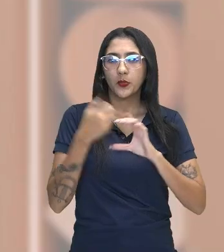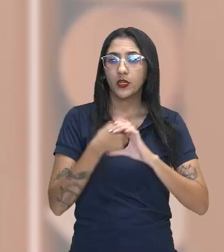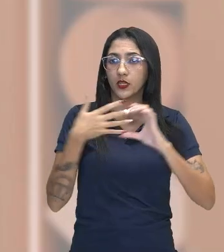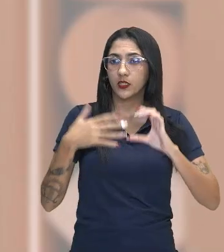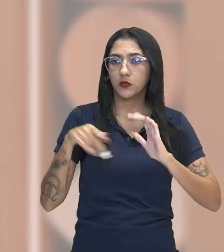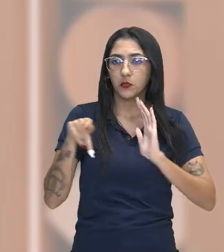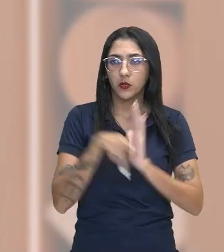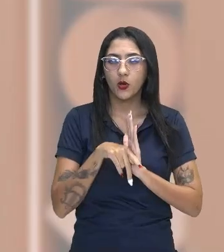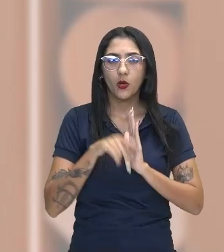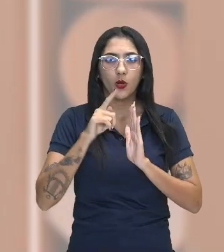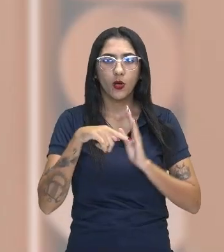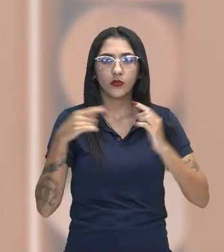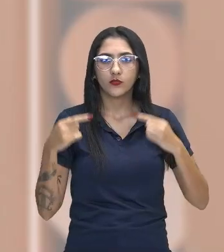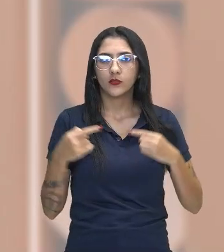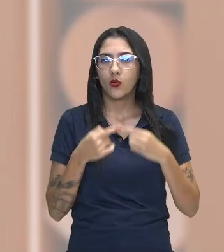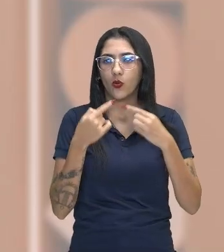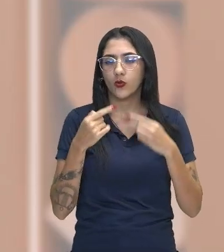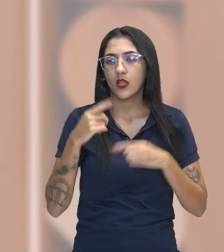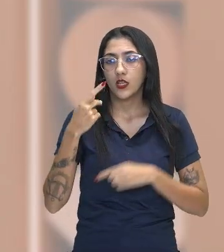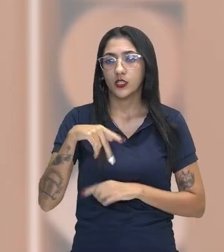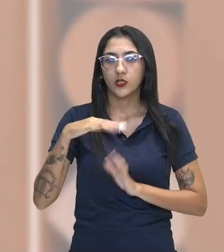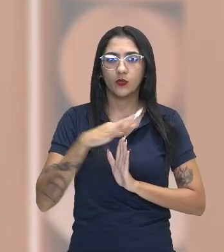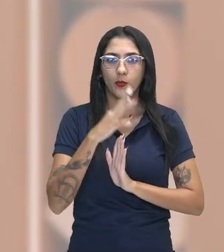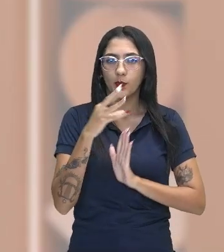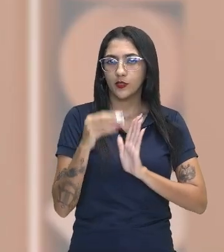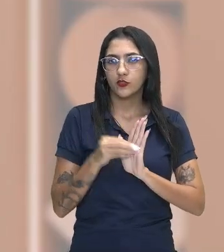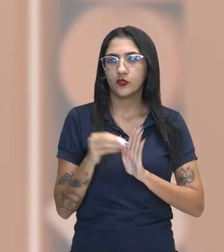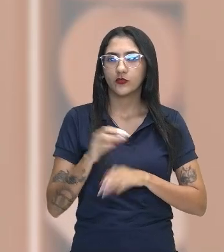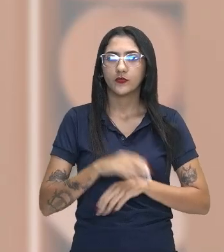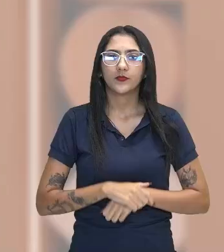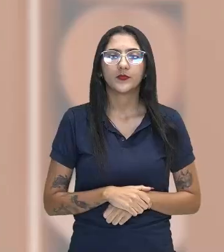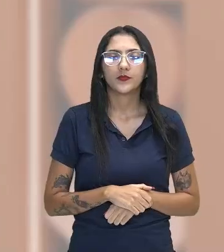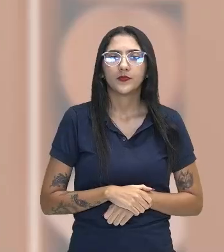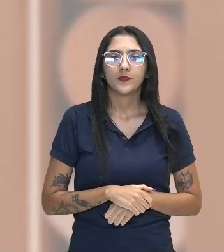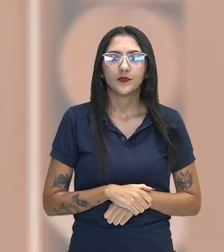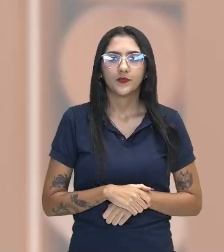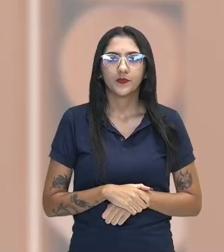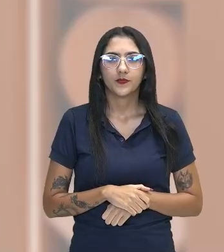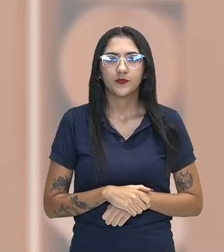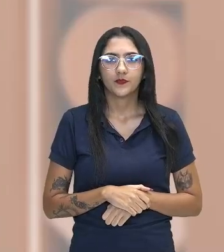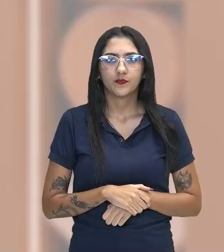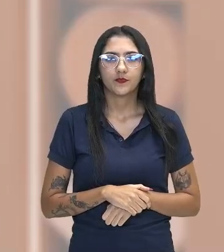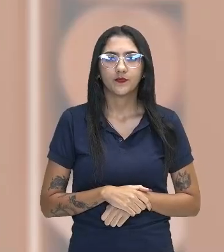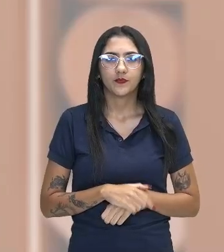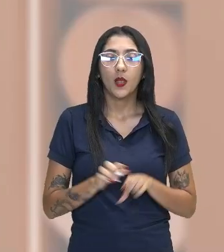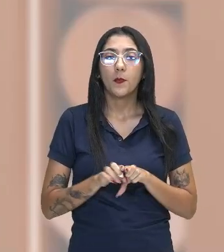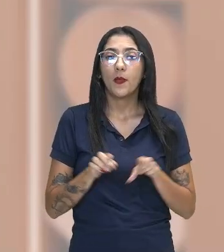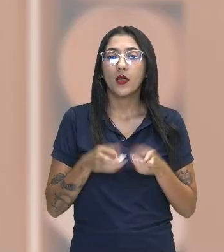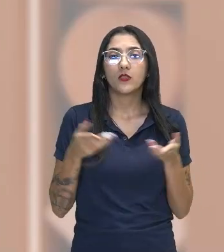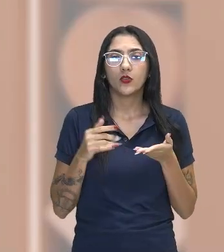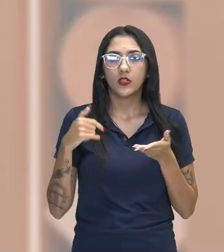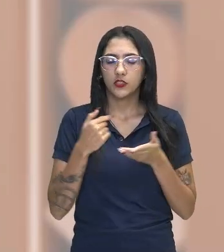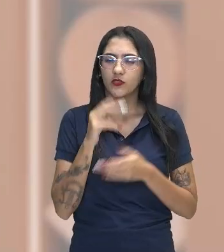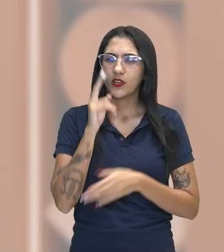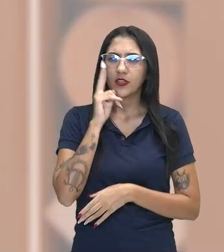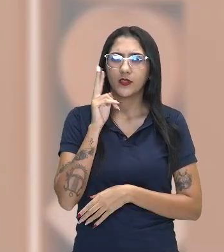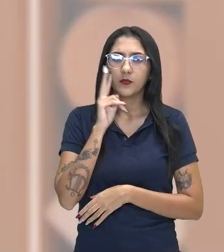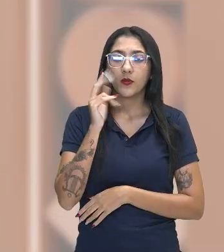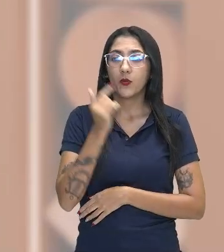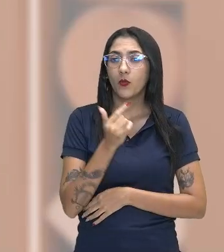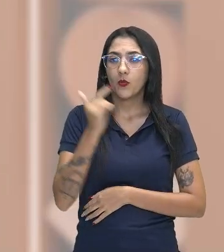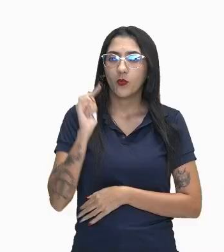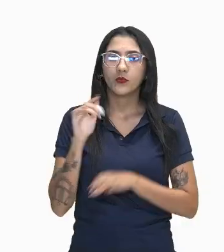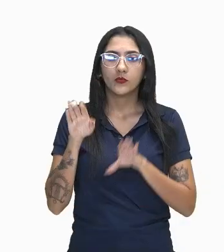características do domínio amazônico. Mas, além do domínio amazônico, também vamos relembrar sobre o domínio